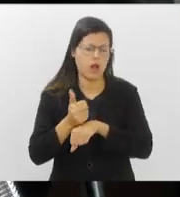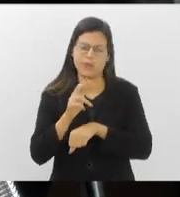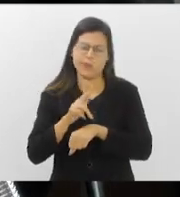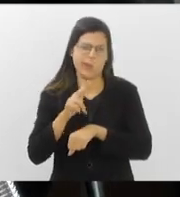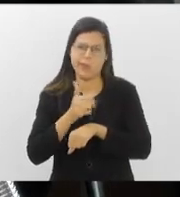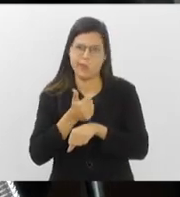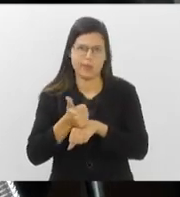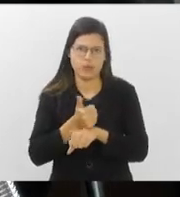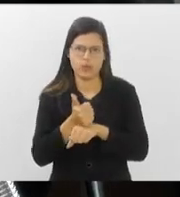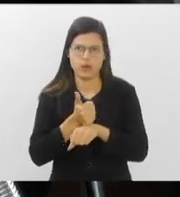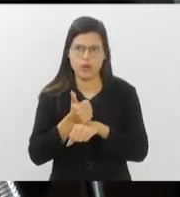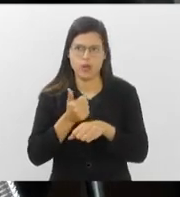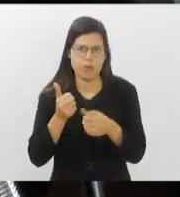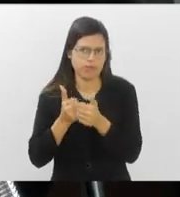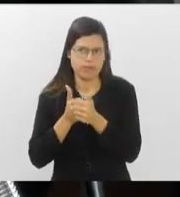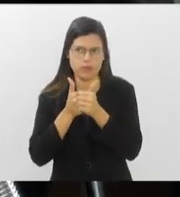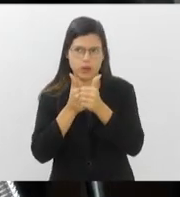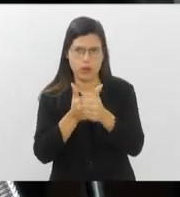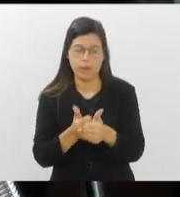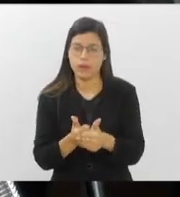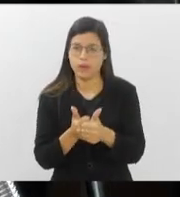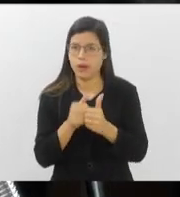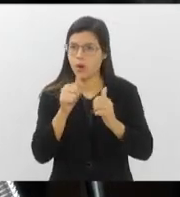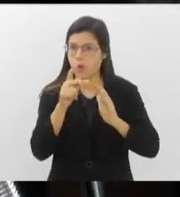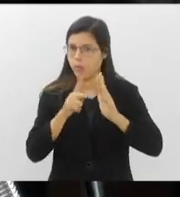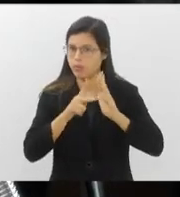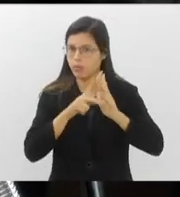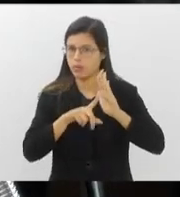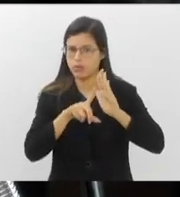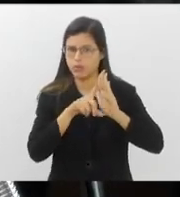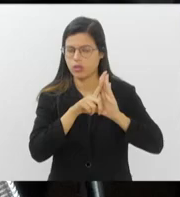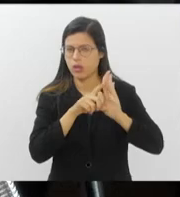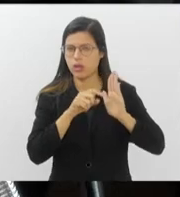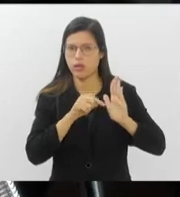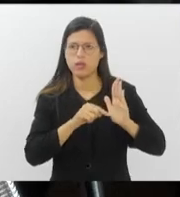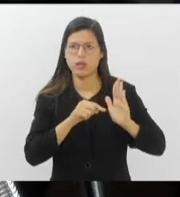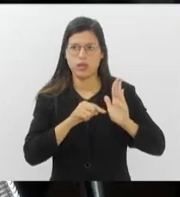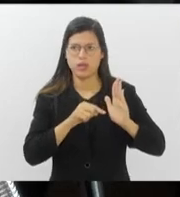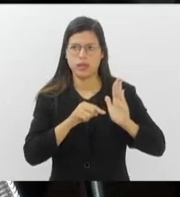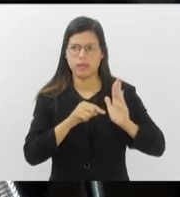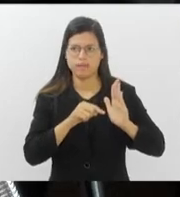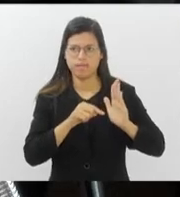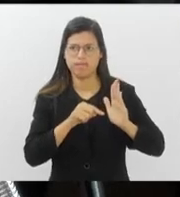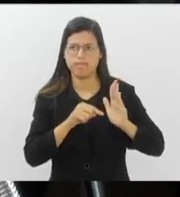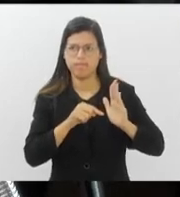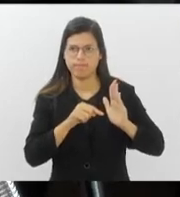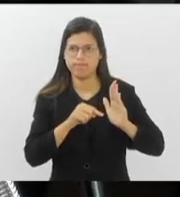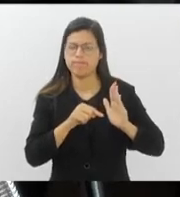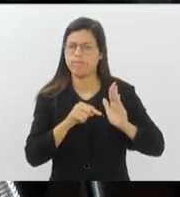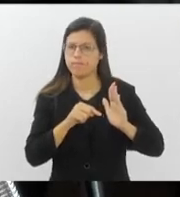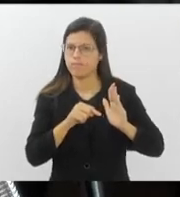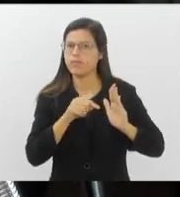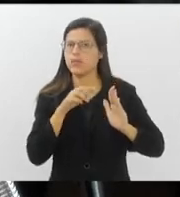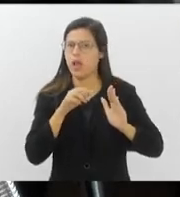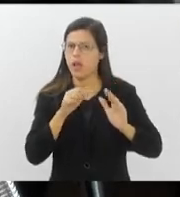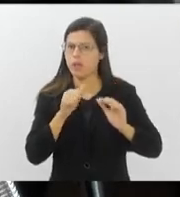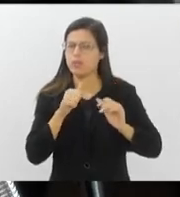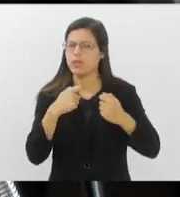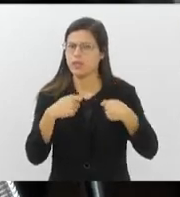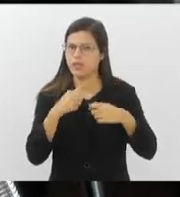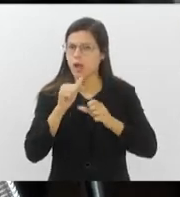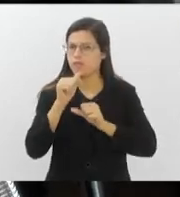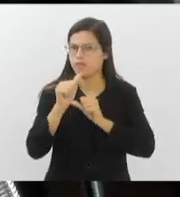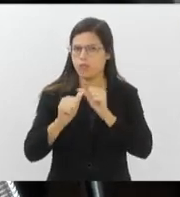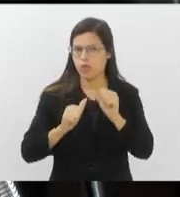Então, o projeto em si ele está bastante, né, maculado por questões